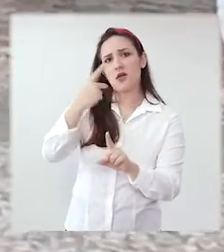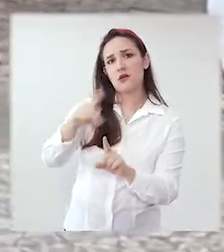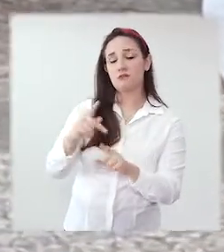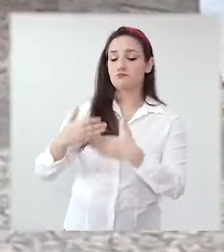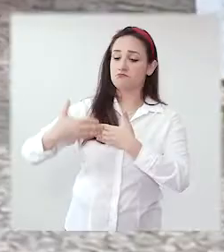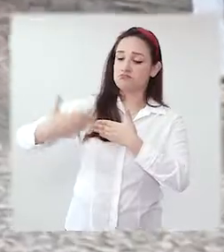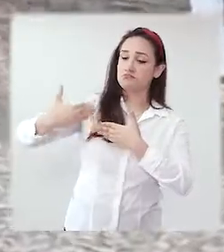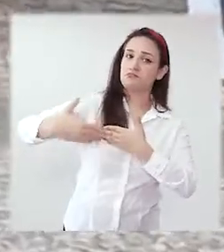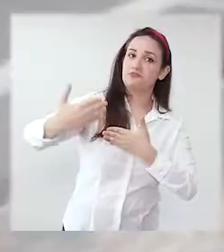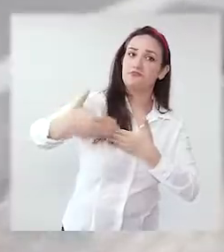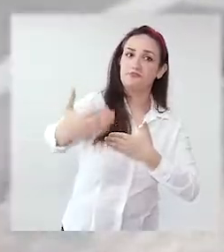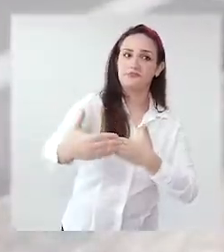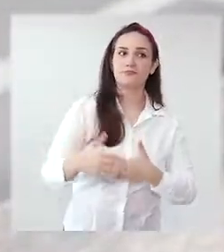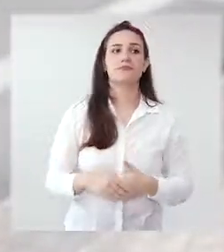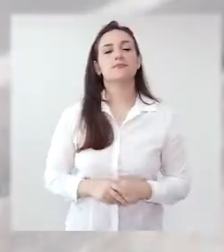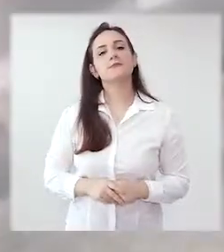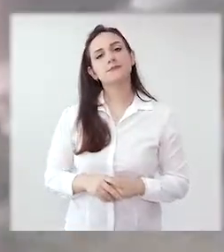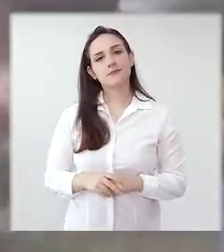vida daqui para frente.